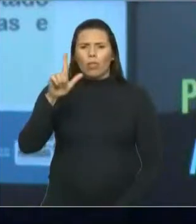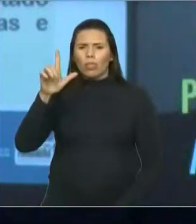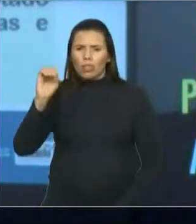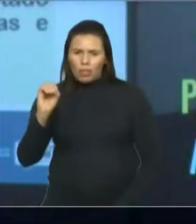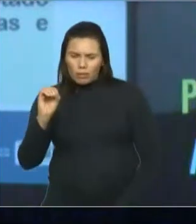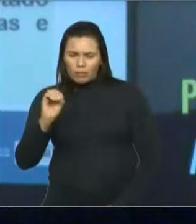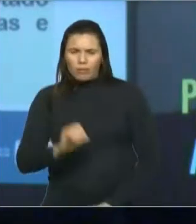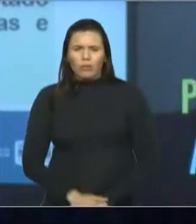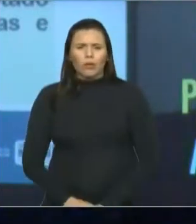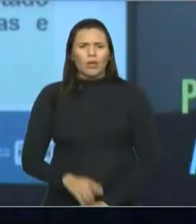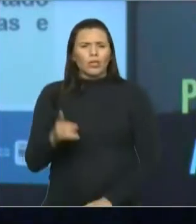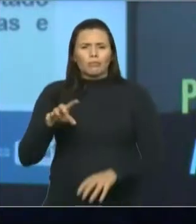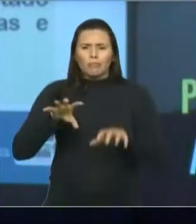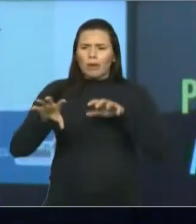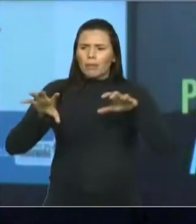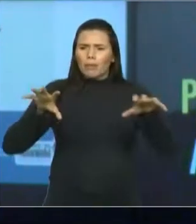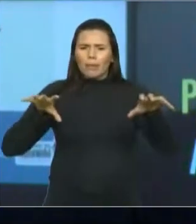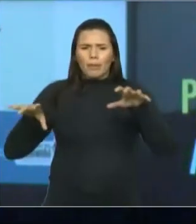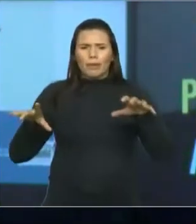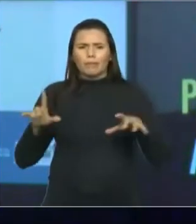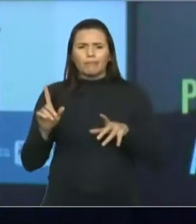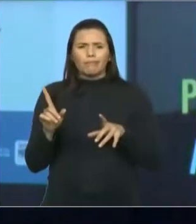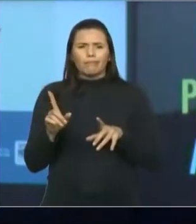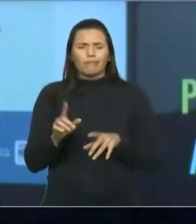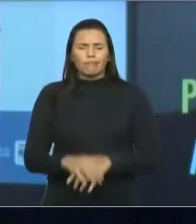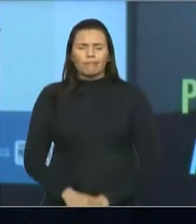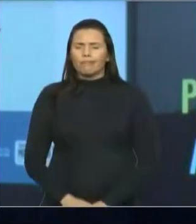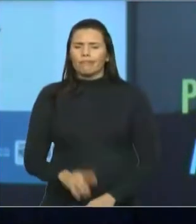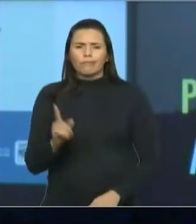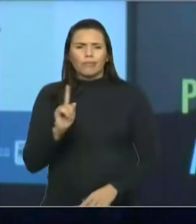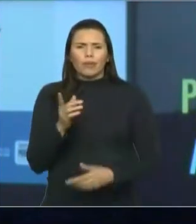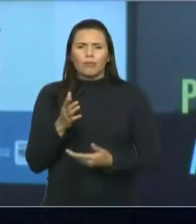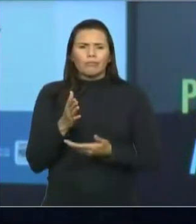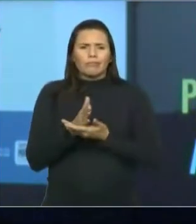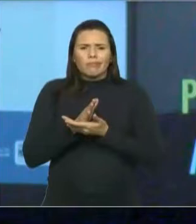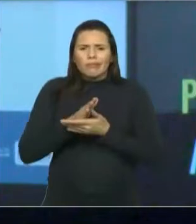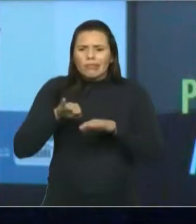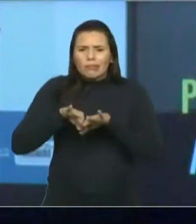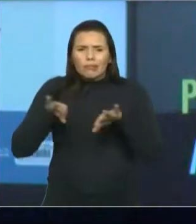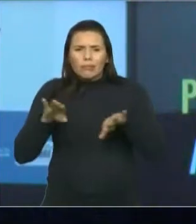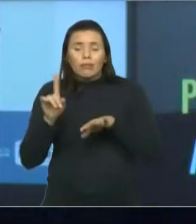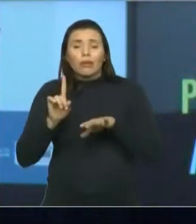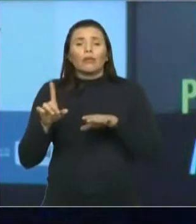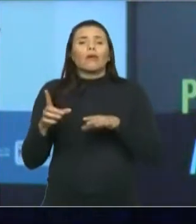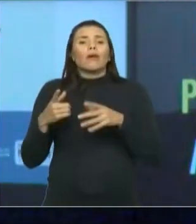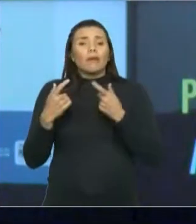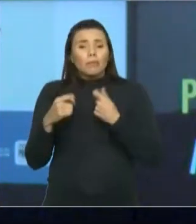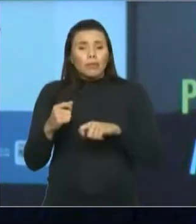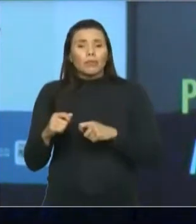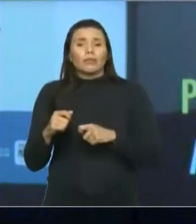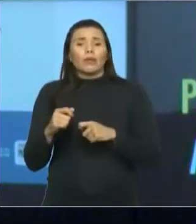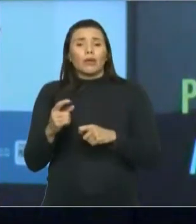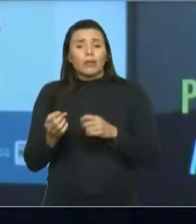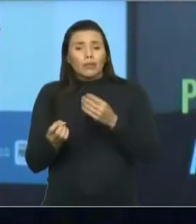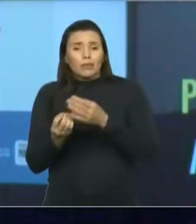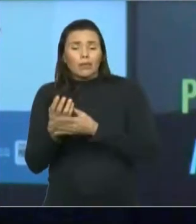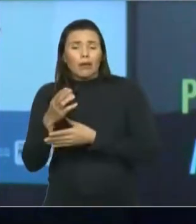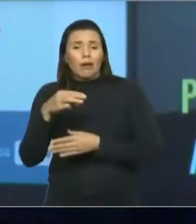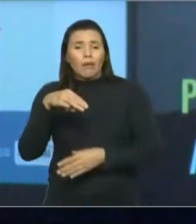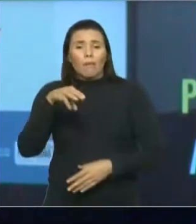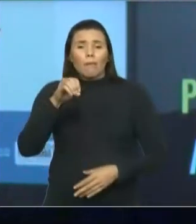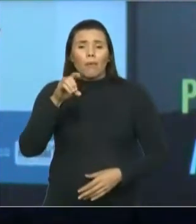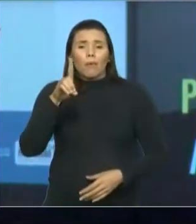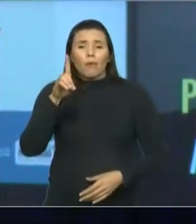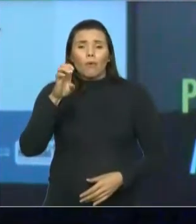saúde. Só para passar o slide. Aí. Então, vejam só, no nosso sistema